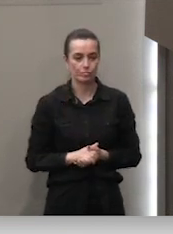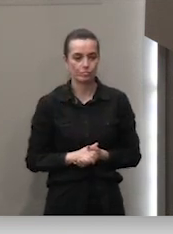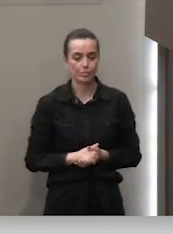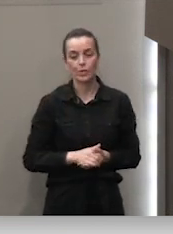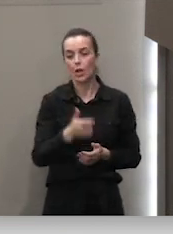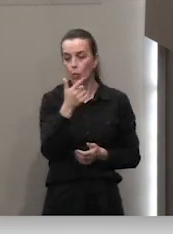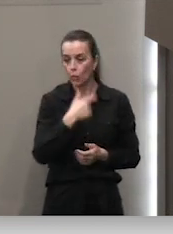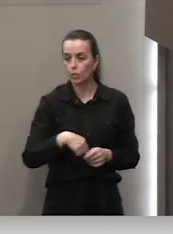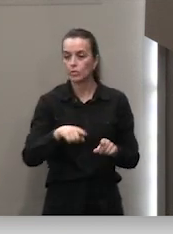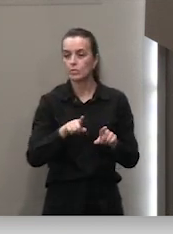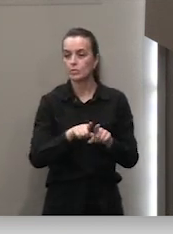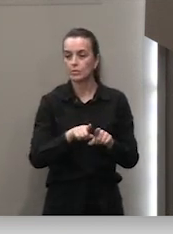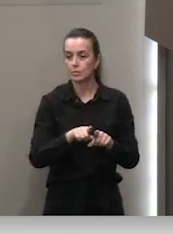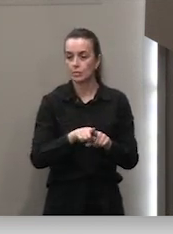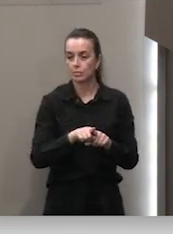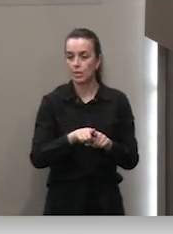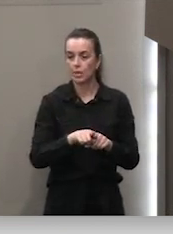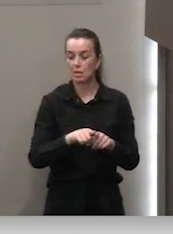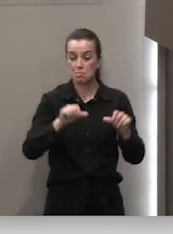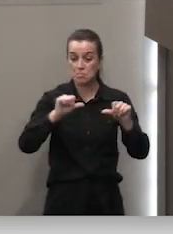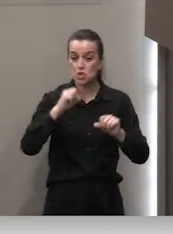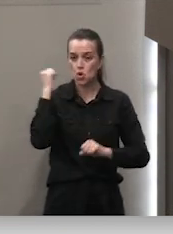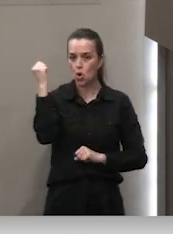outra, talvez ainda mais grave.